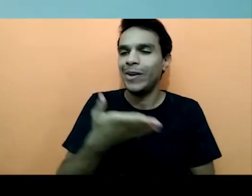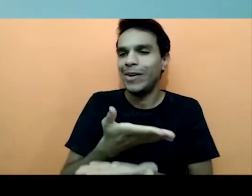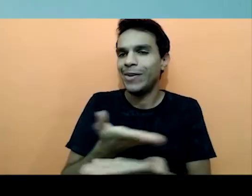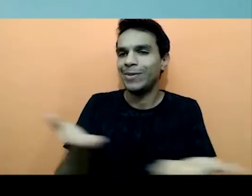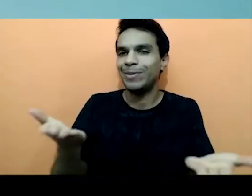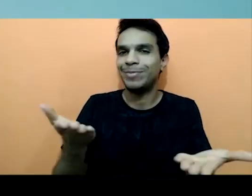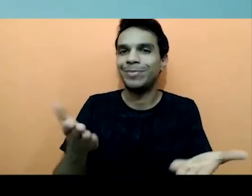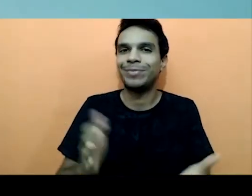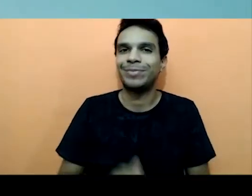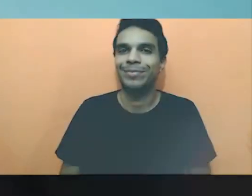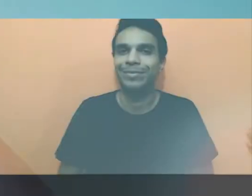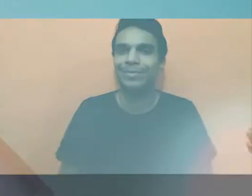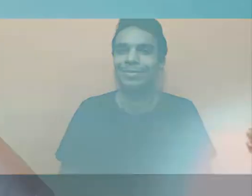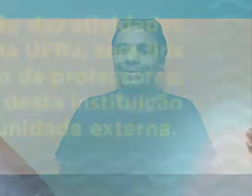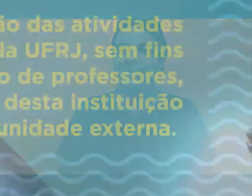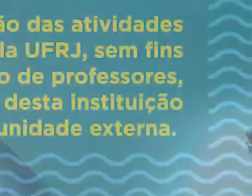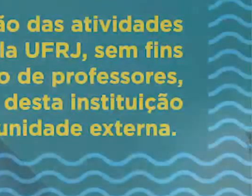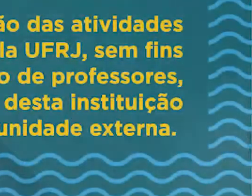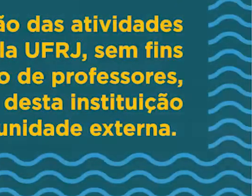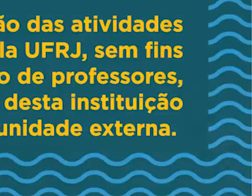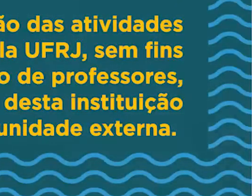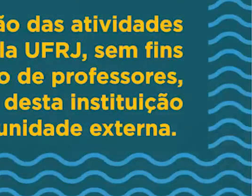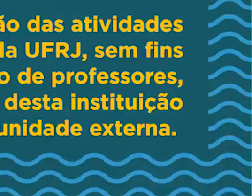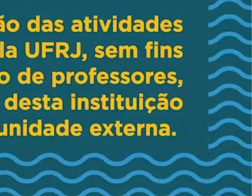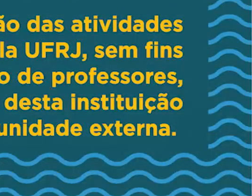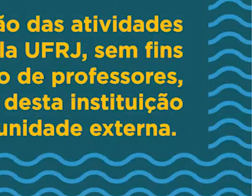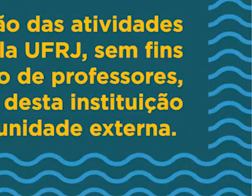desejo muito axé a todos.